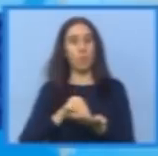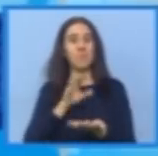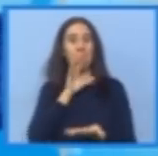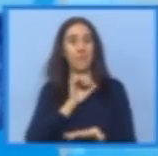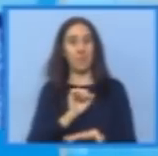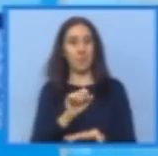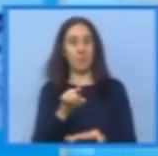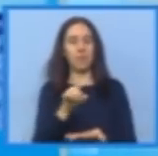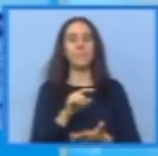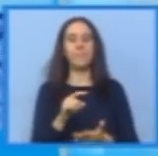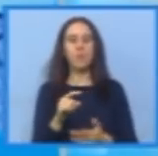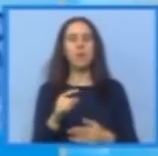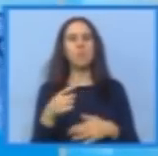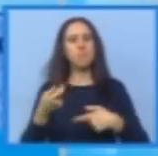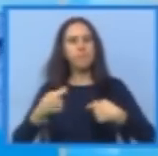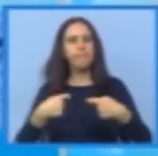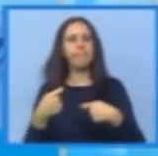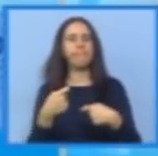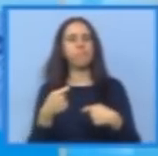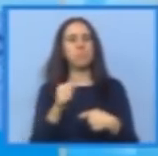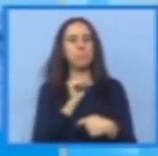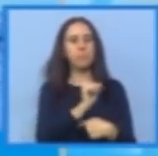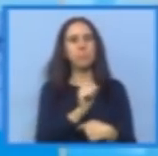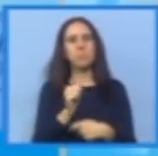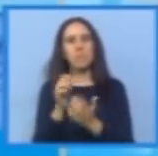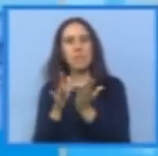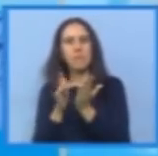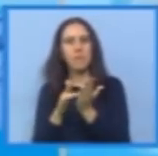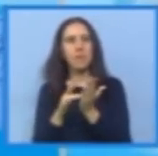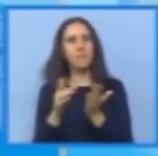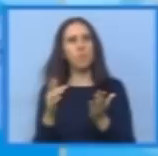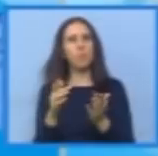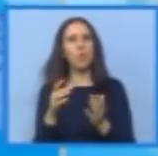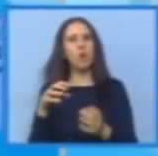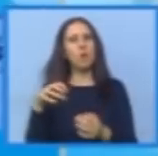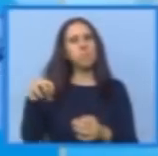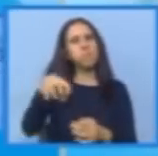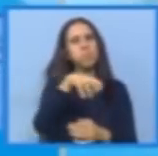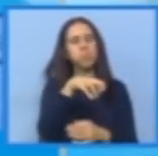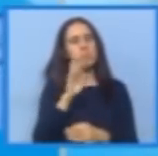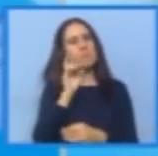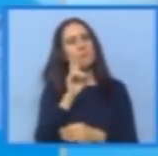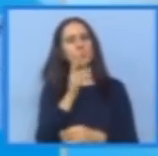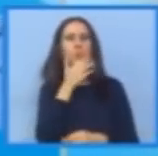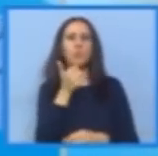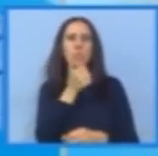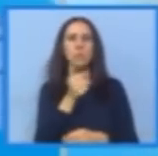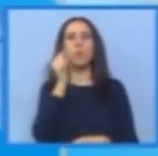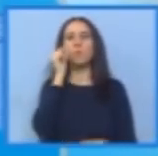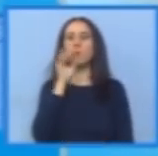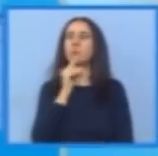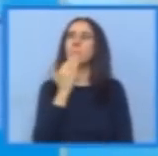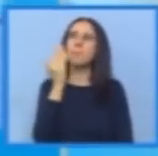pela tabacaria, pela livraria, viu lá um carrinho muito bonito. E então pediu aos pais, para os